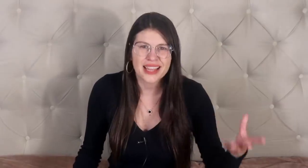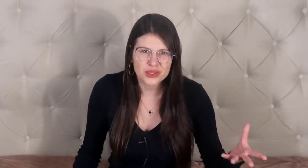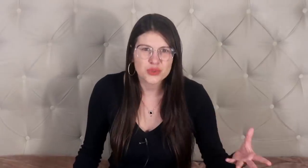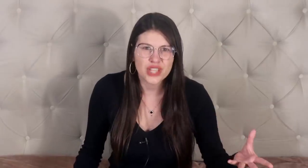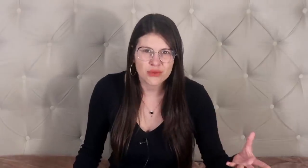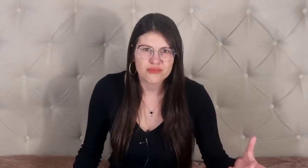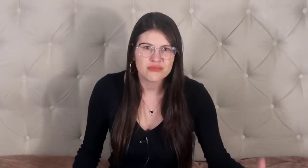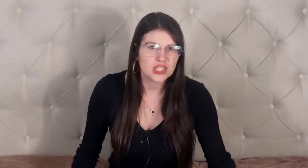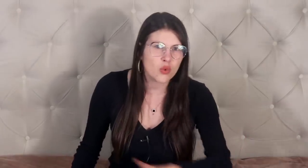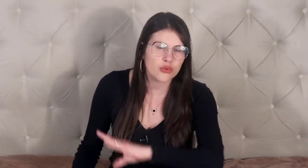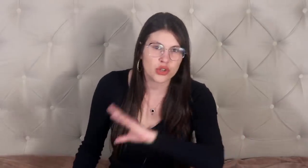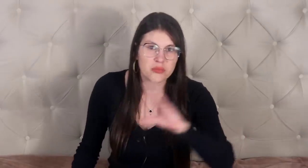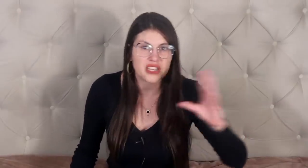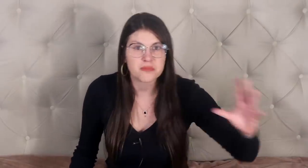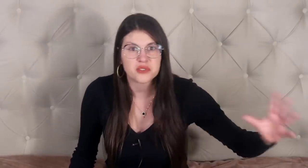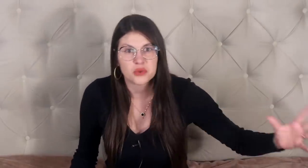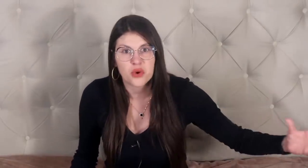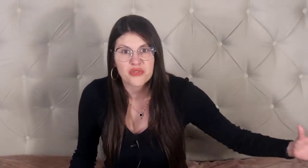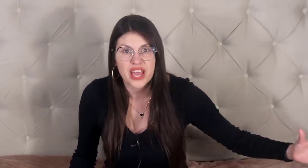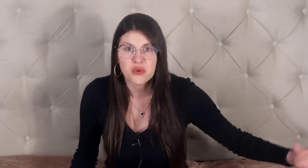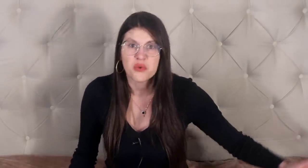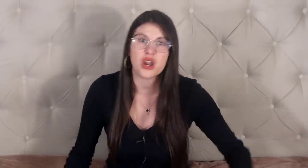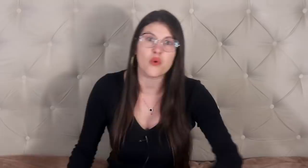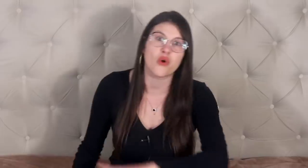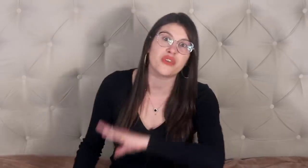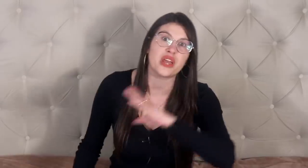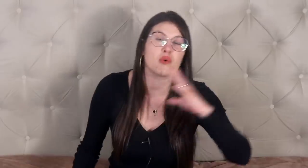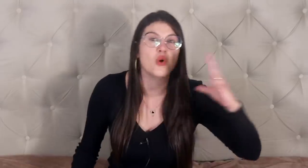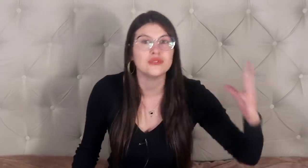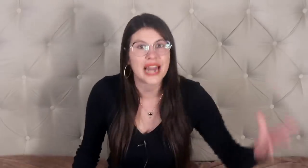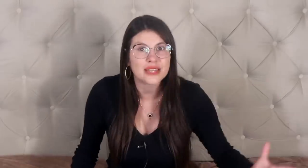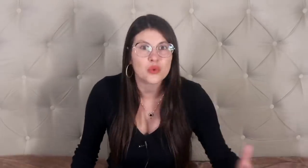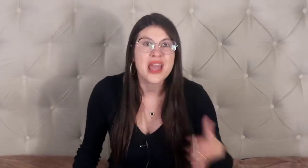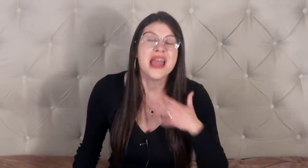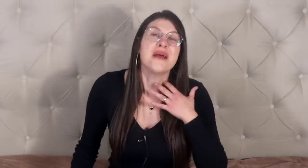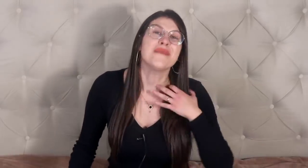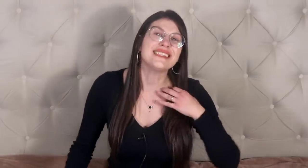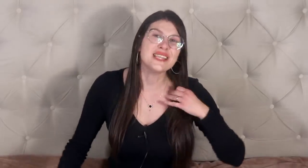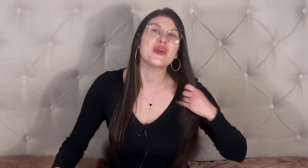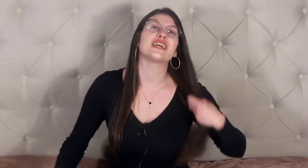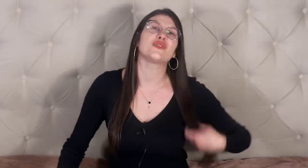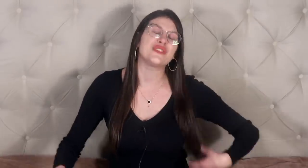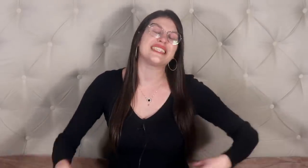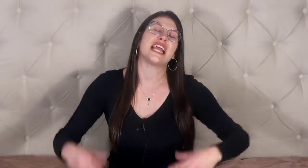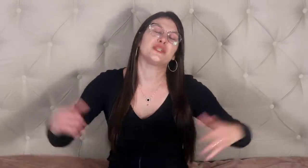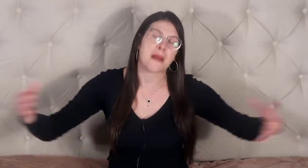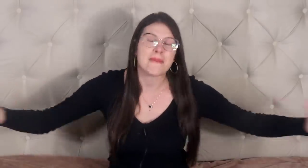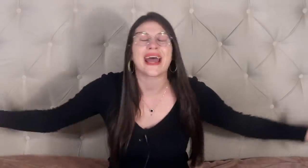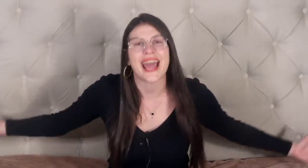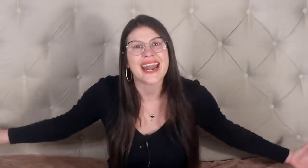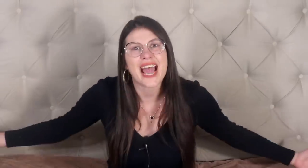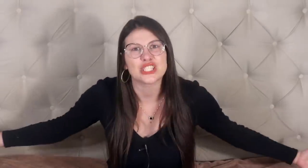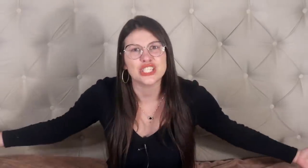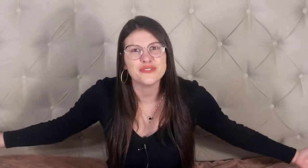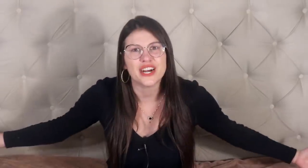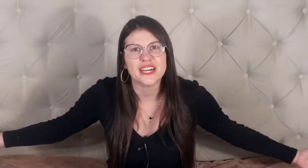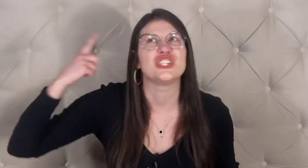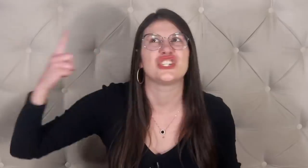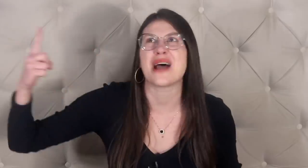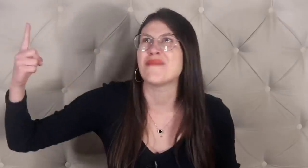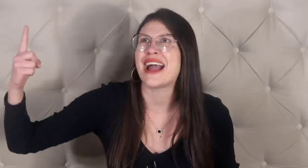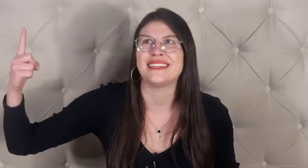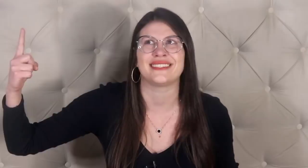lá na matéria do G1. Não houve nenhuma resposta do governo, não houve nenhum contrato. Mas isso era suficiente para parar a